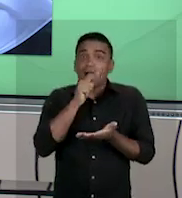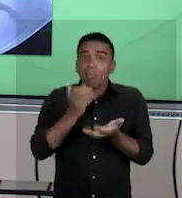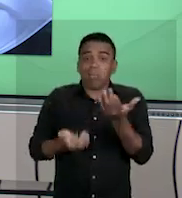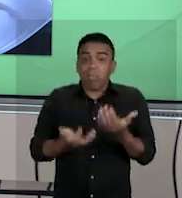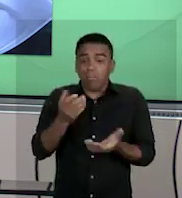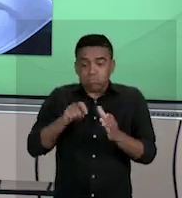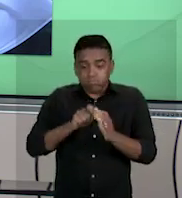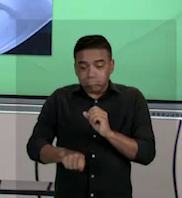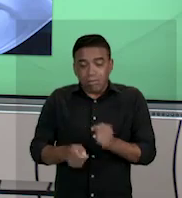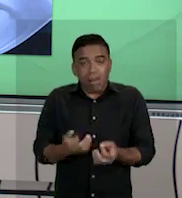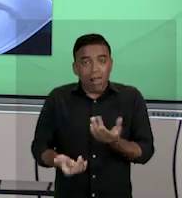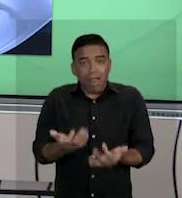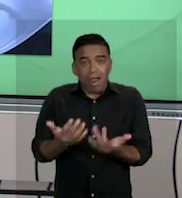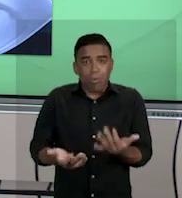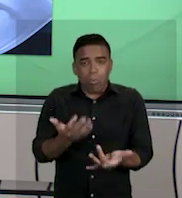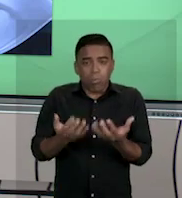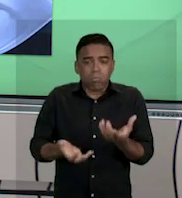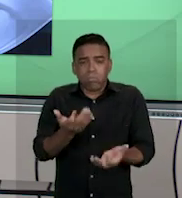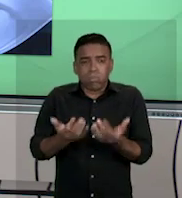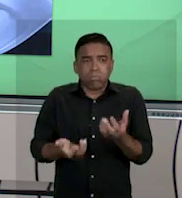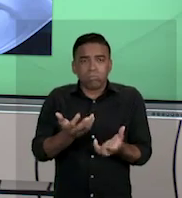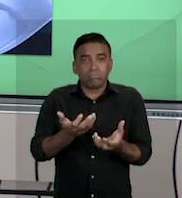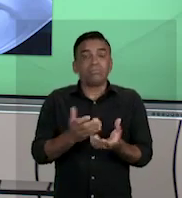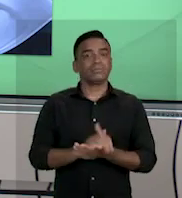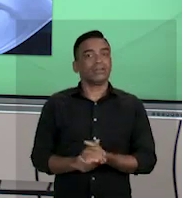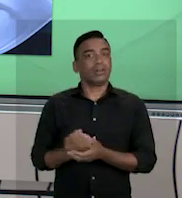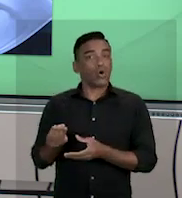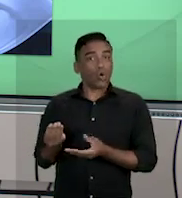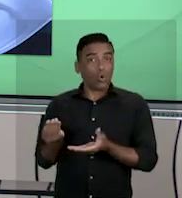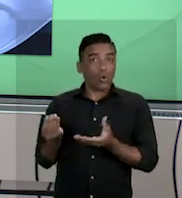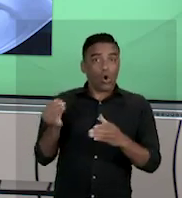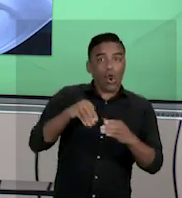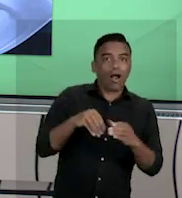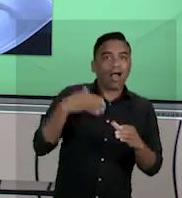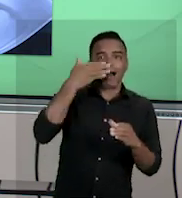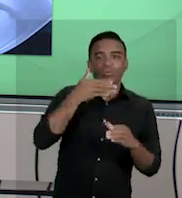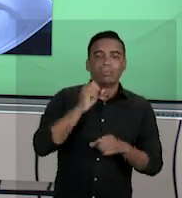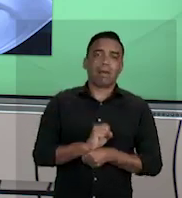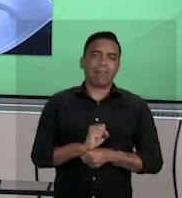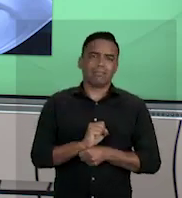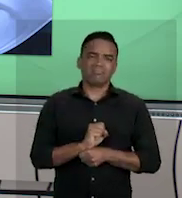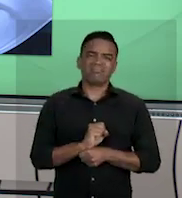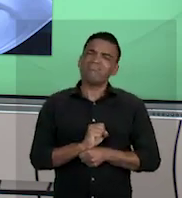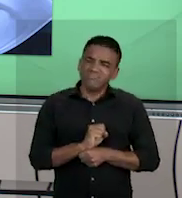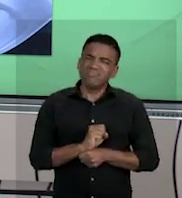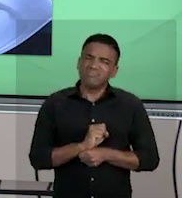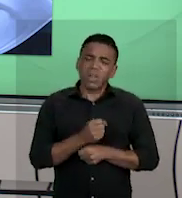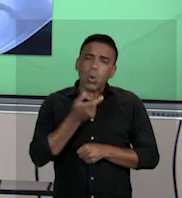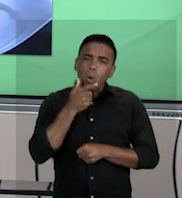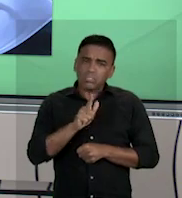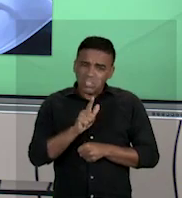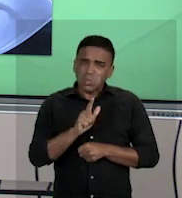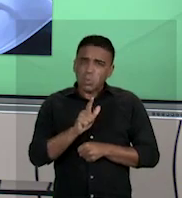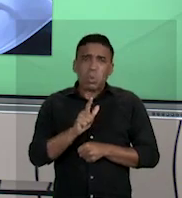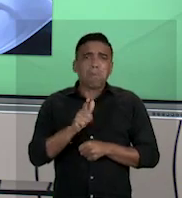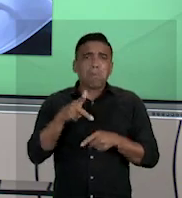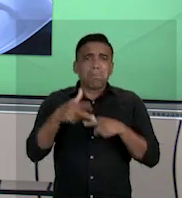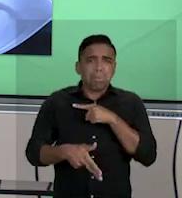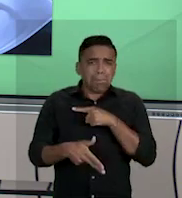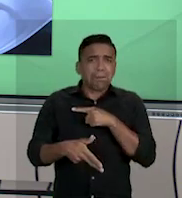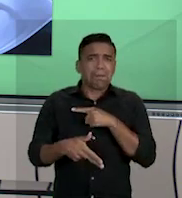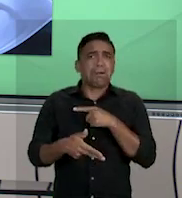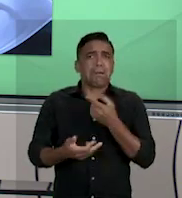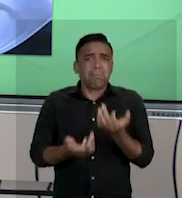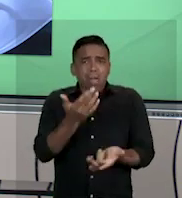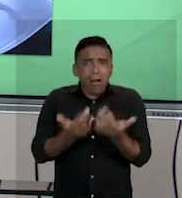aquele borbulhar, quando nós colocamos a adição de açúcar, ele para. Será que nós ali conseguimos, então, interromper o processo